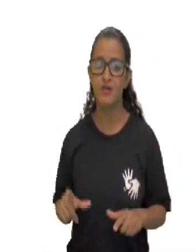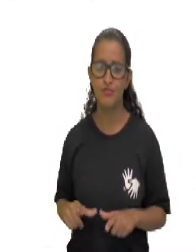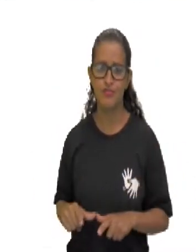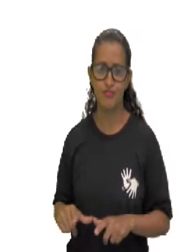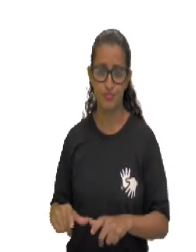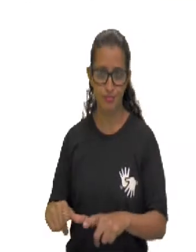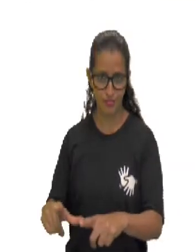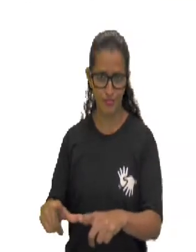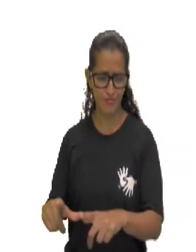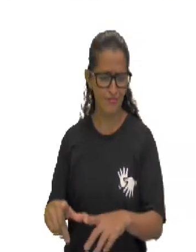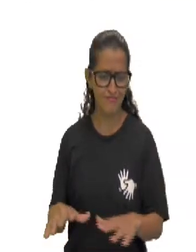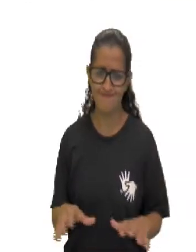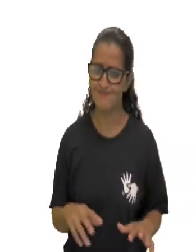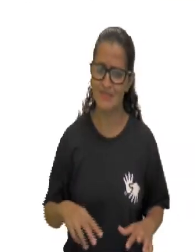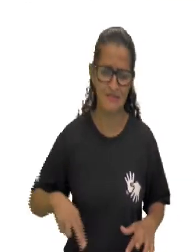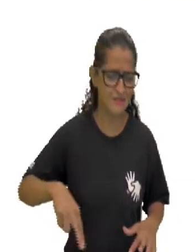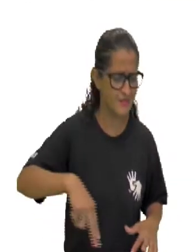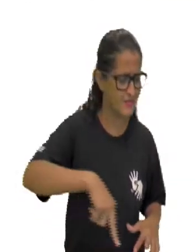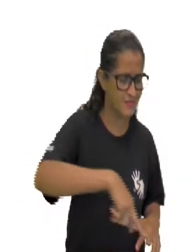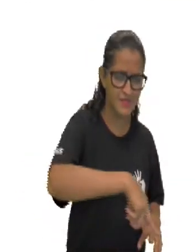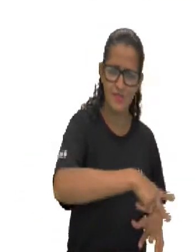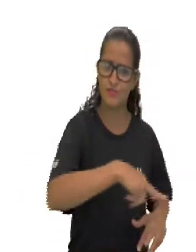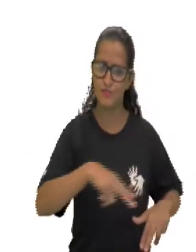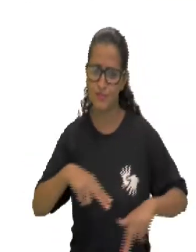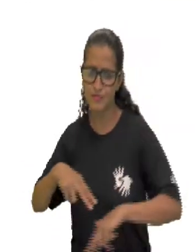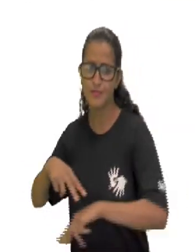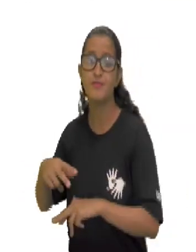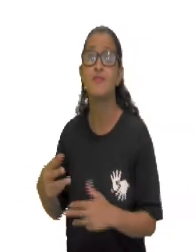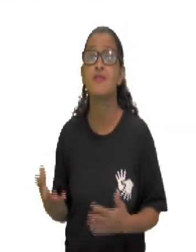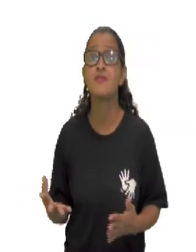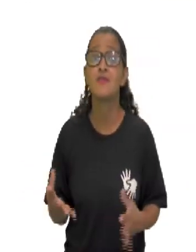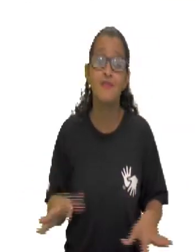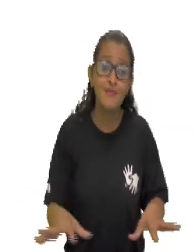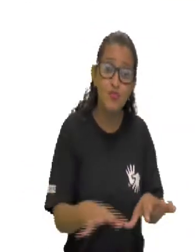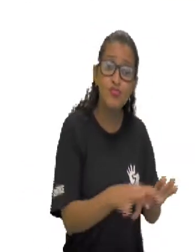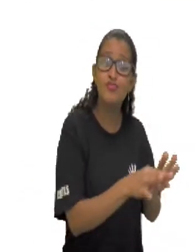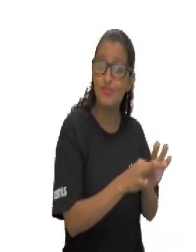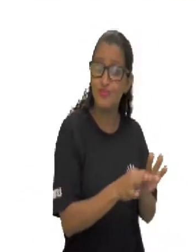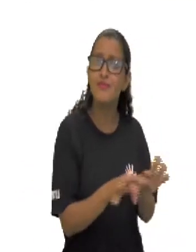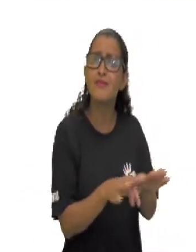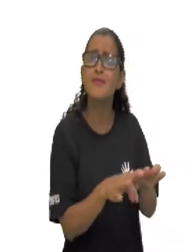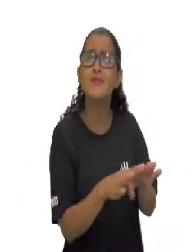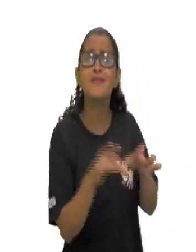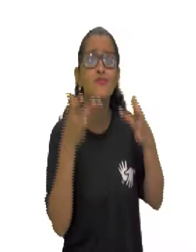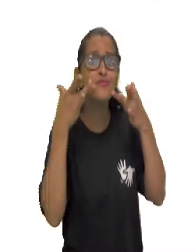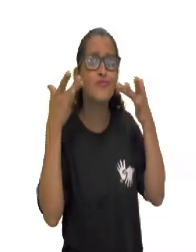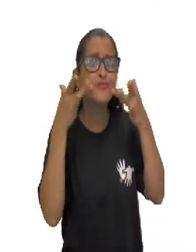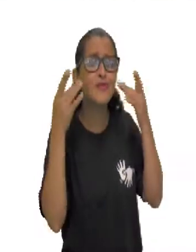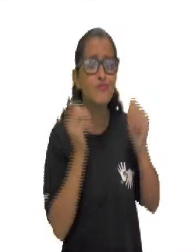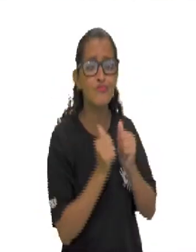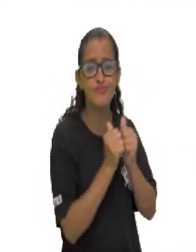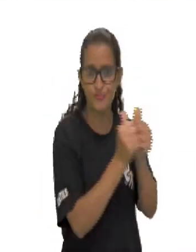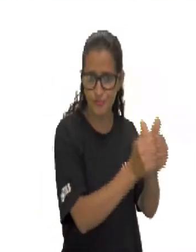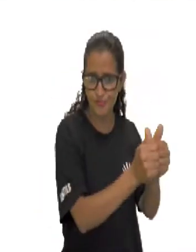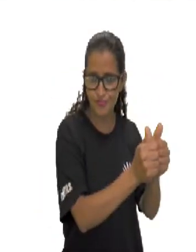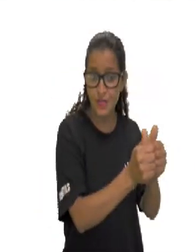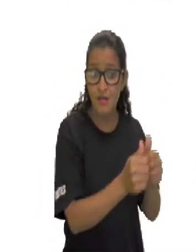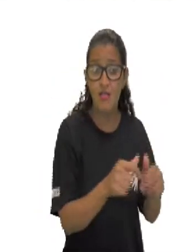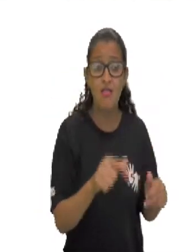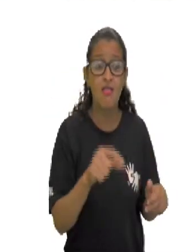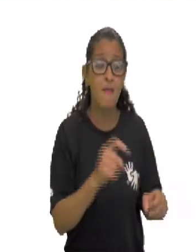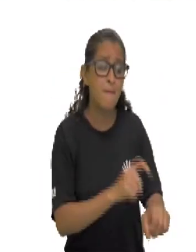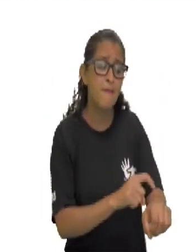né? Então, tudo isso pode fazer parte da encenação teatral. E muitas vezes nesses